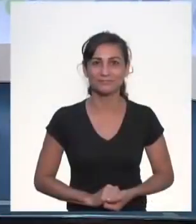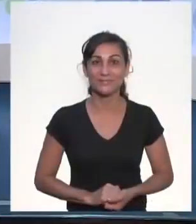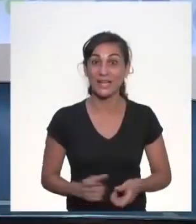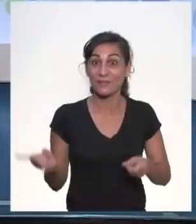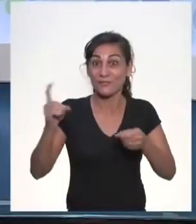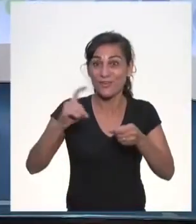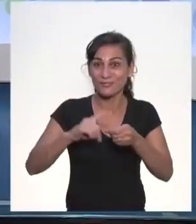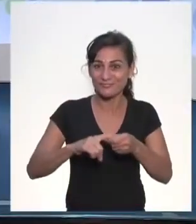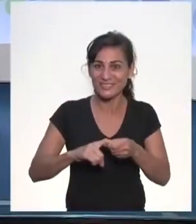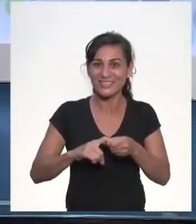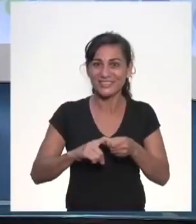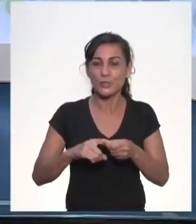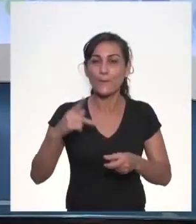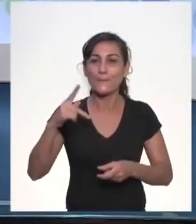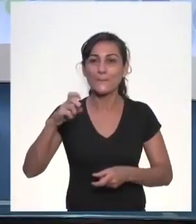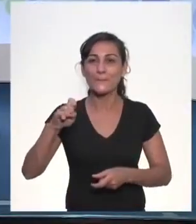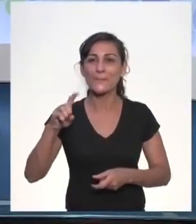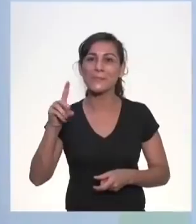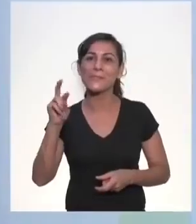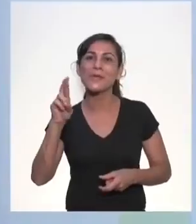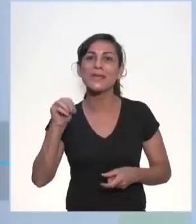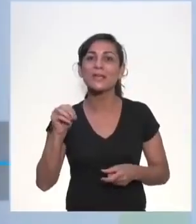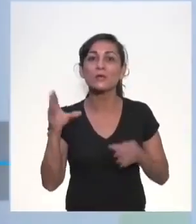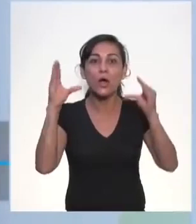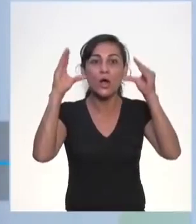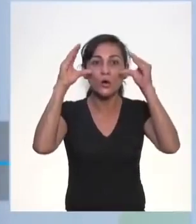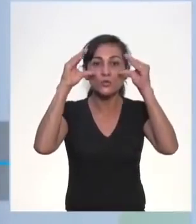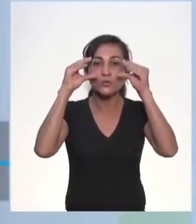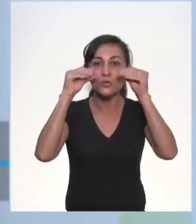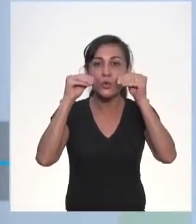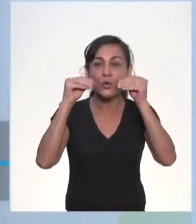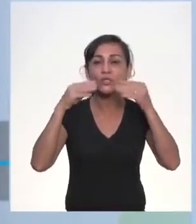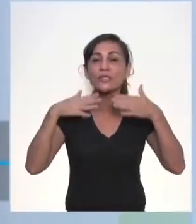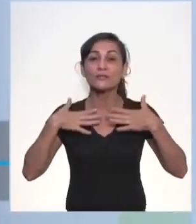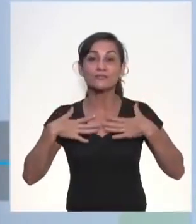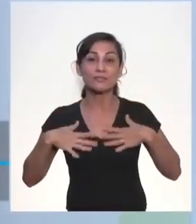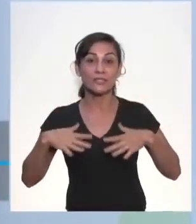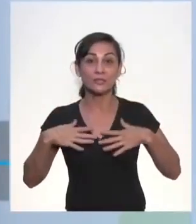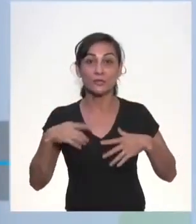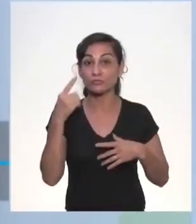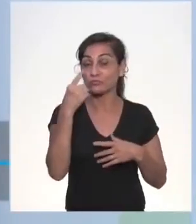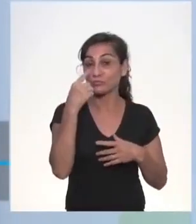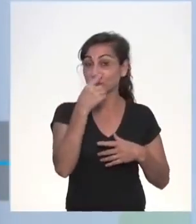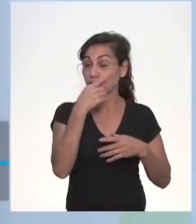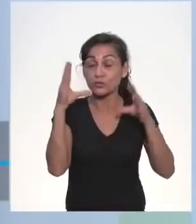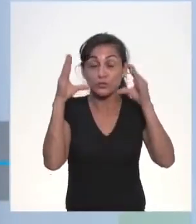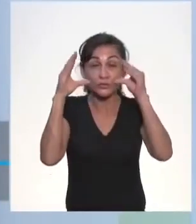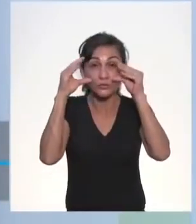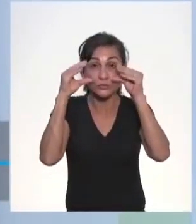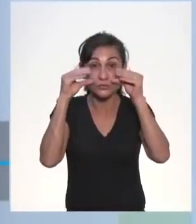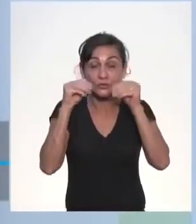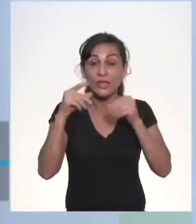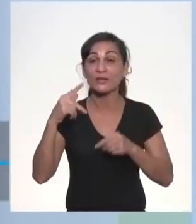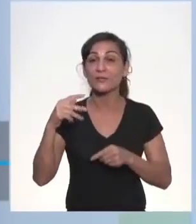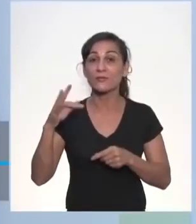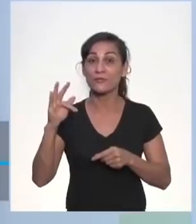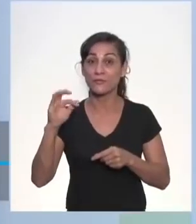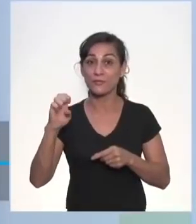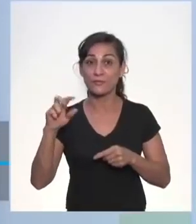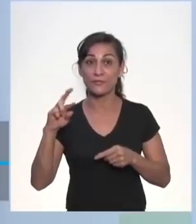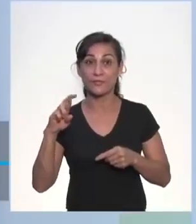Voltando, então. O Pedro, qual noite fagueira? Alice, dos olhos escuros. Fernanda, qual